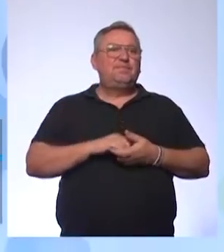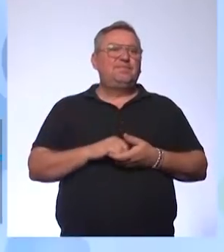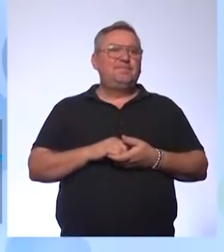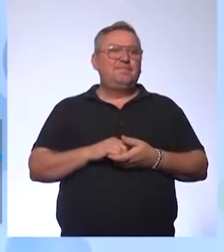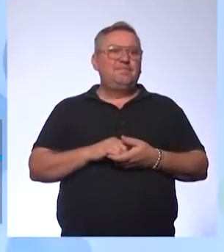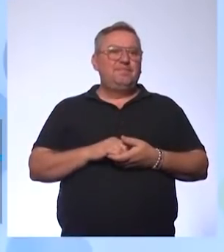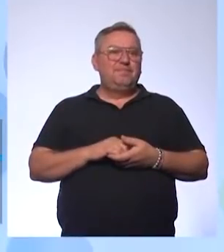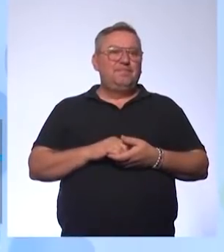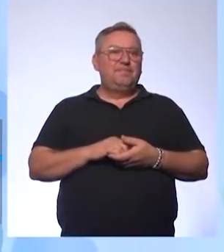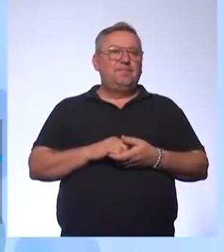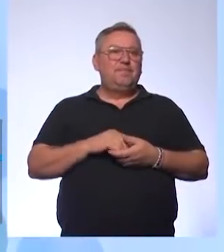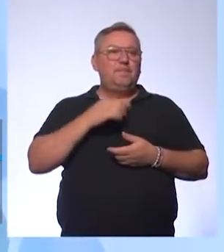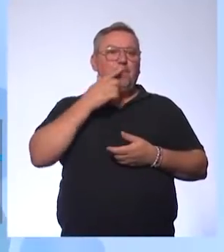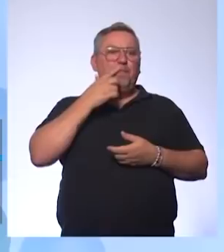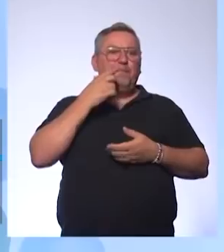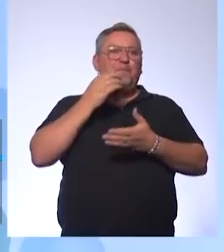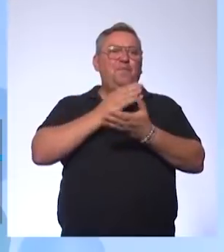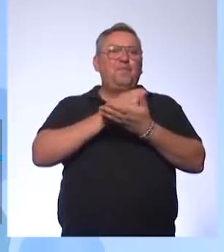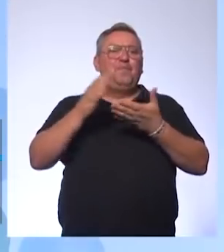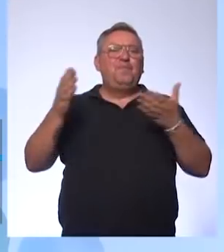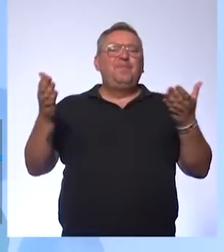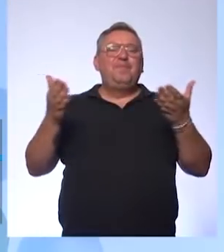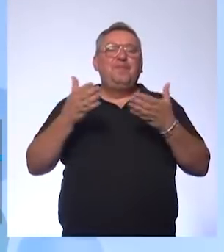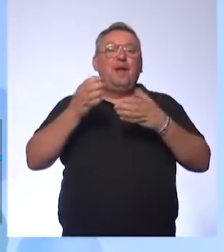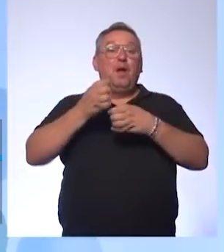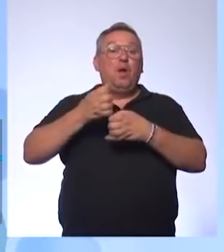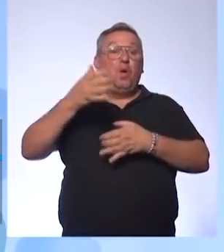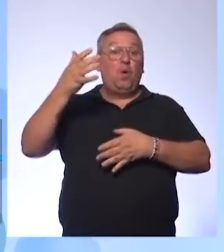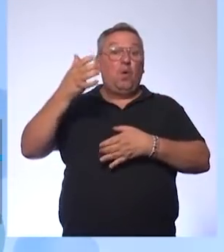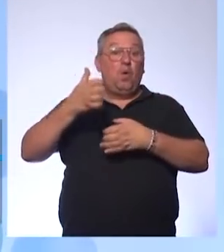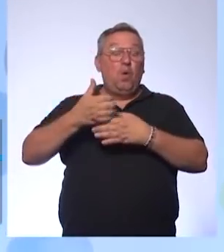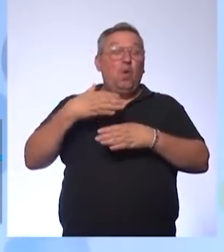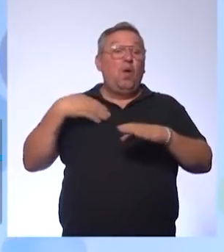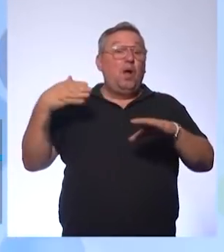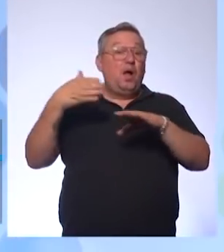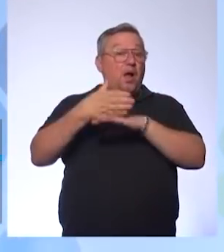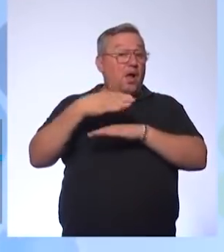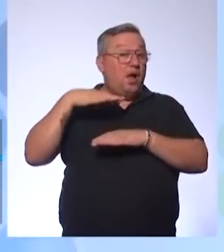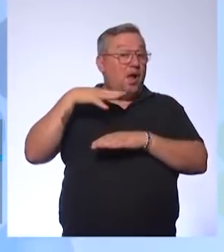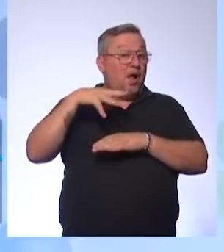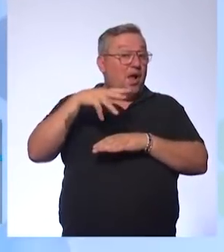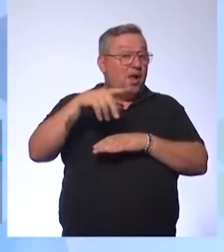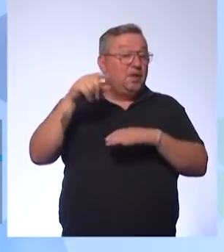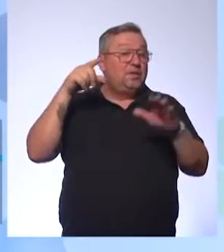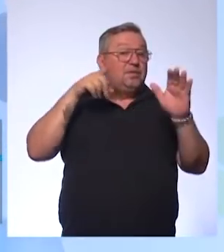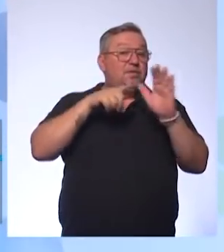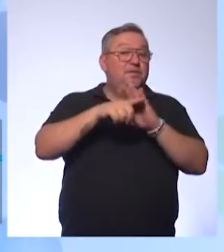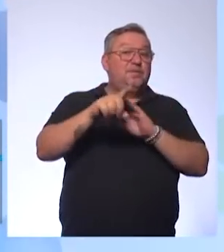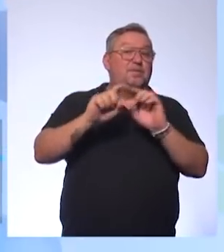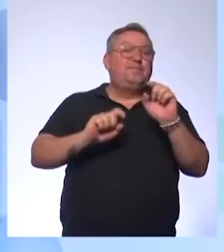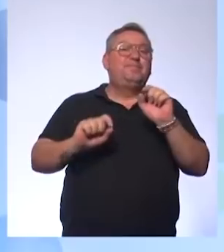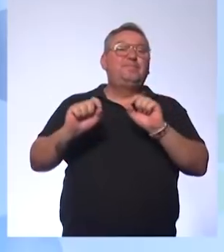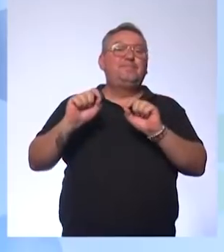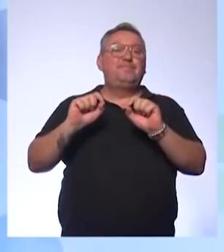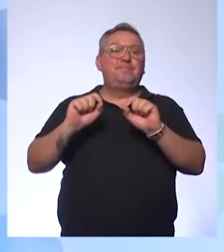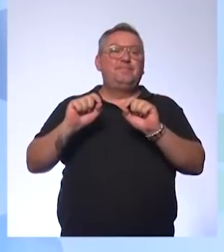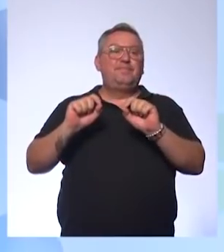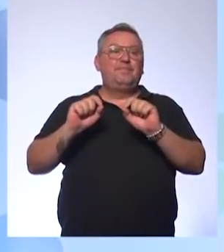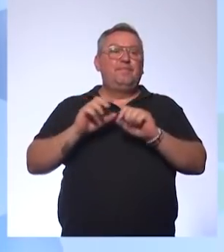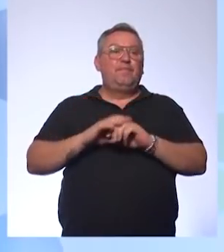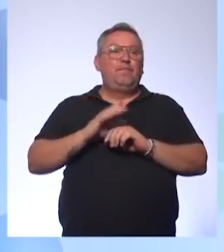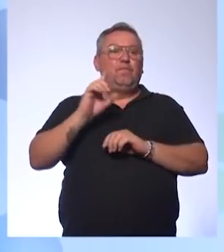então. Para começar agora com o chat, espero a participação de todos. A questão disparadora, vou